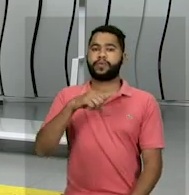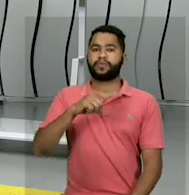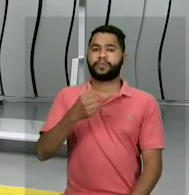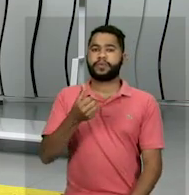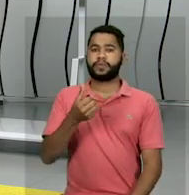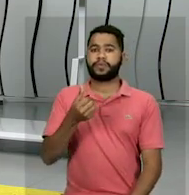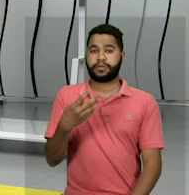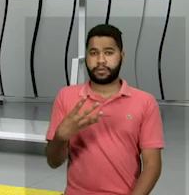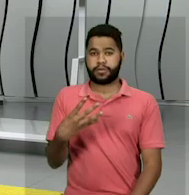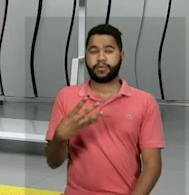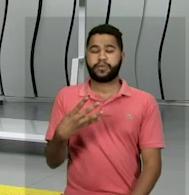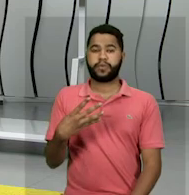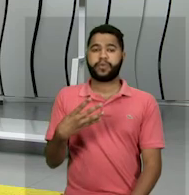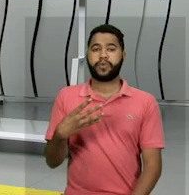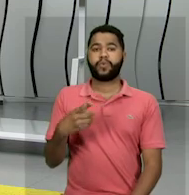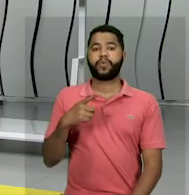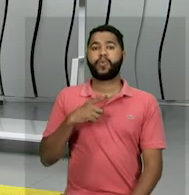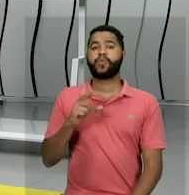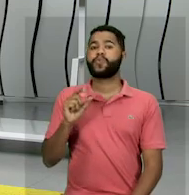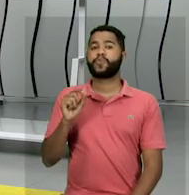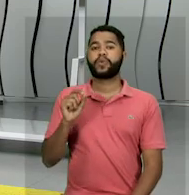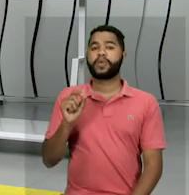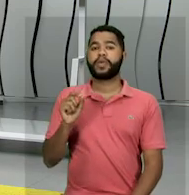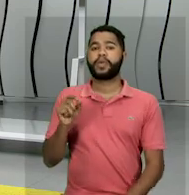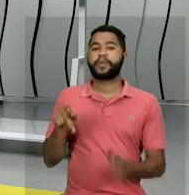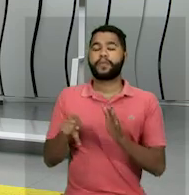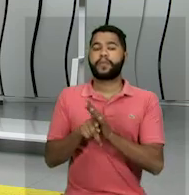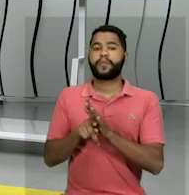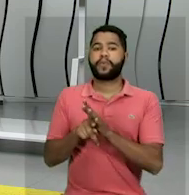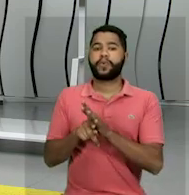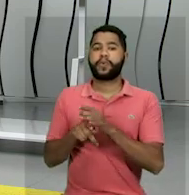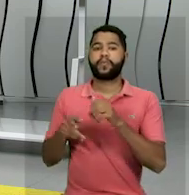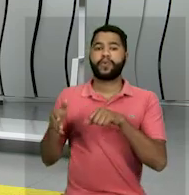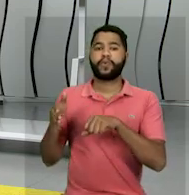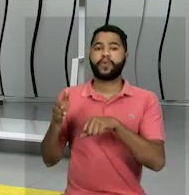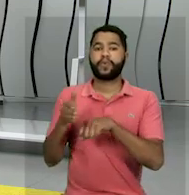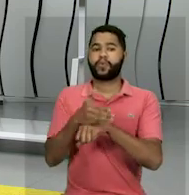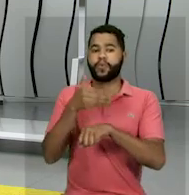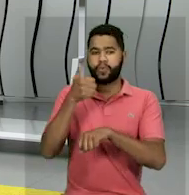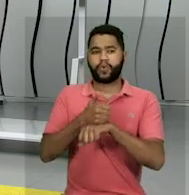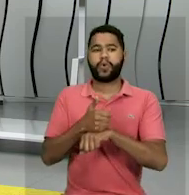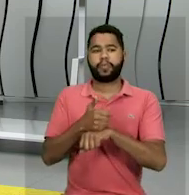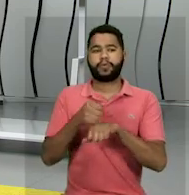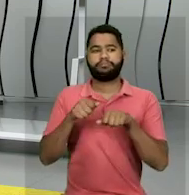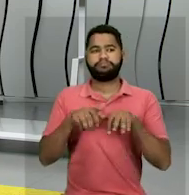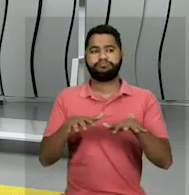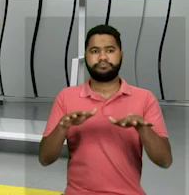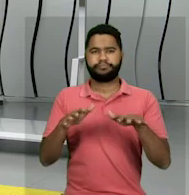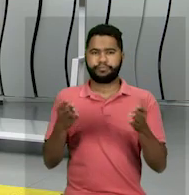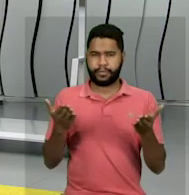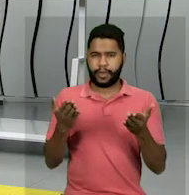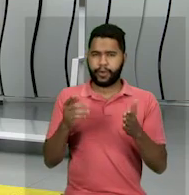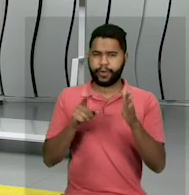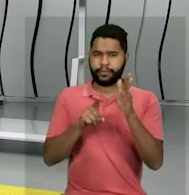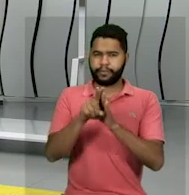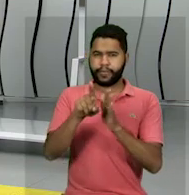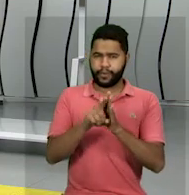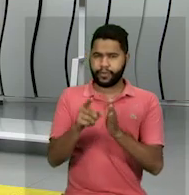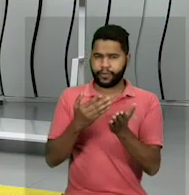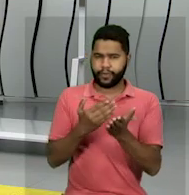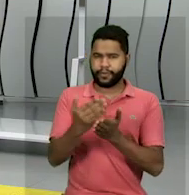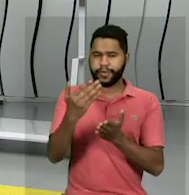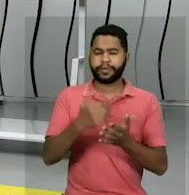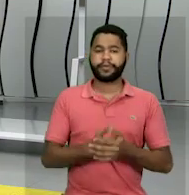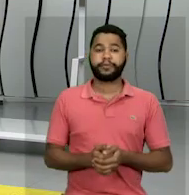golpe civil-militar, da ditadura militar, que vai ascender ao país também. Então vamos para lá para as nossas questões.